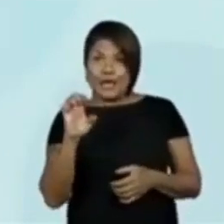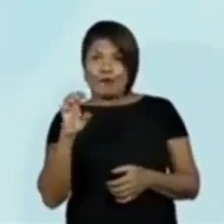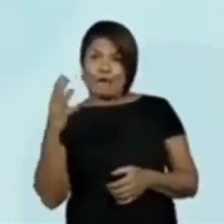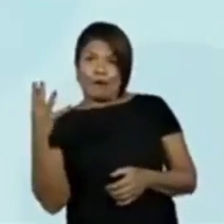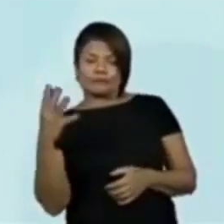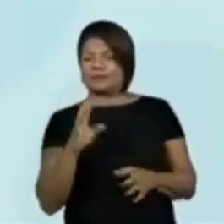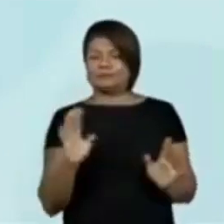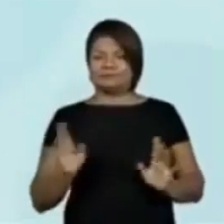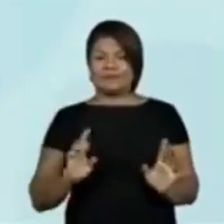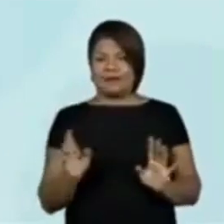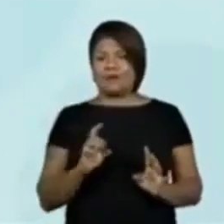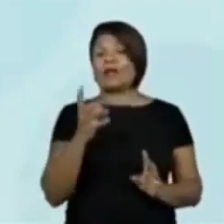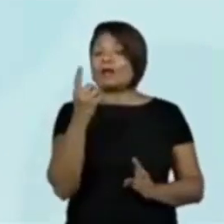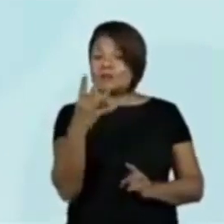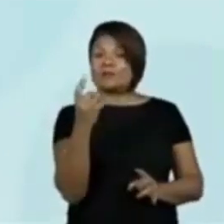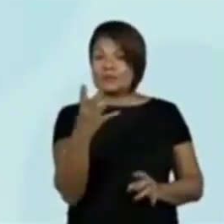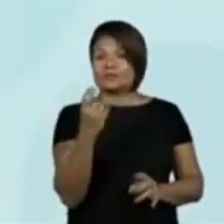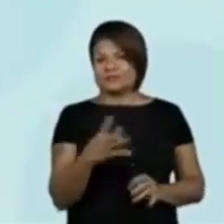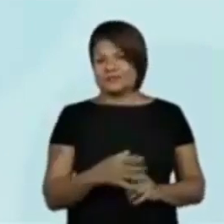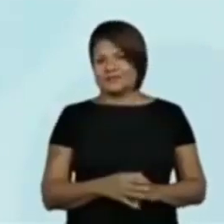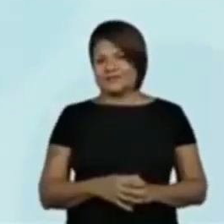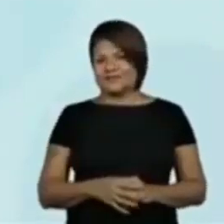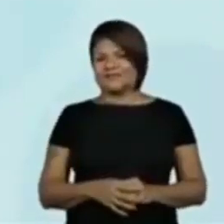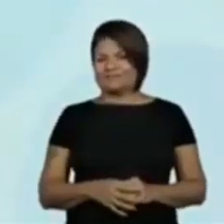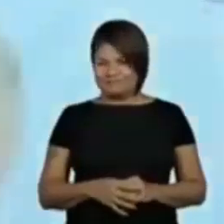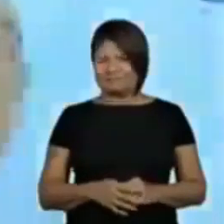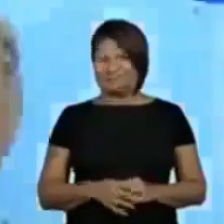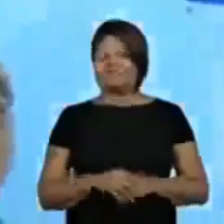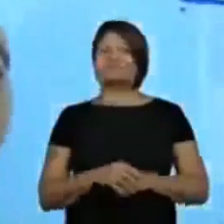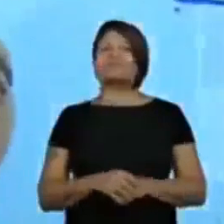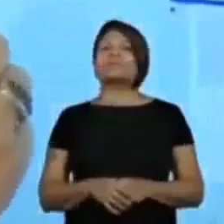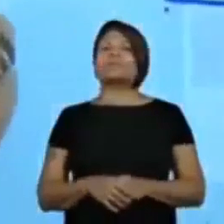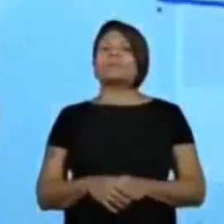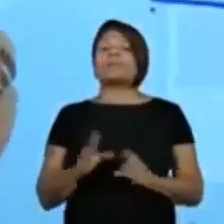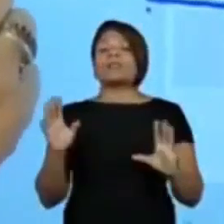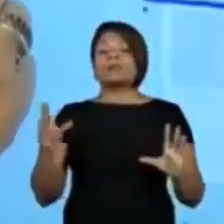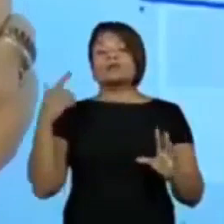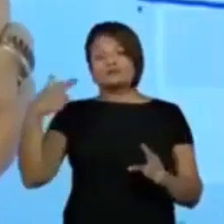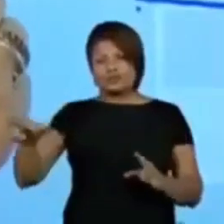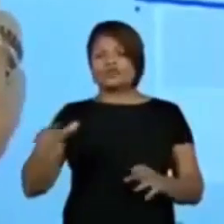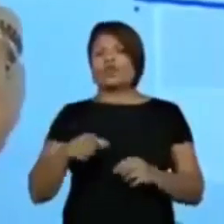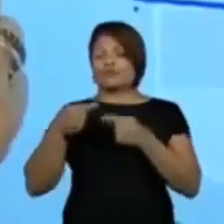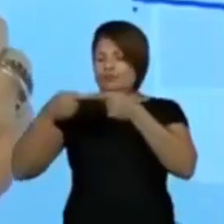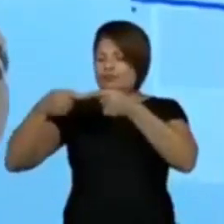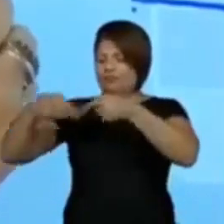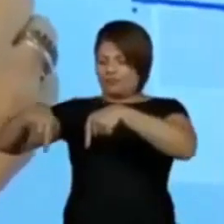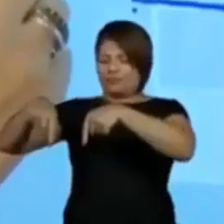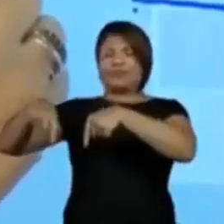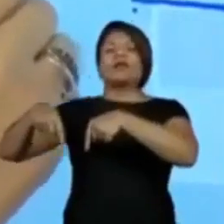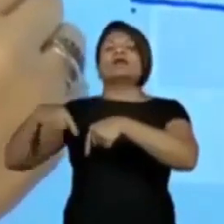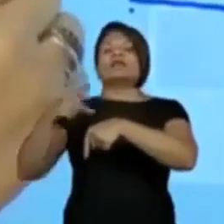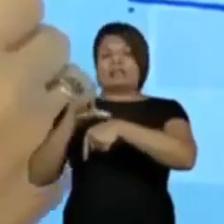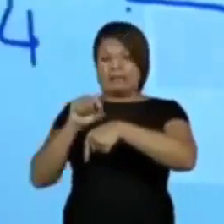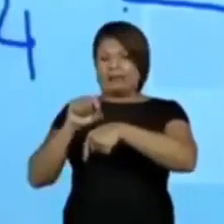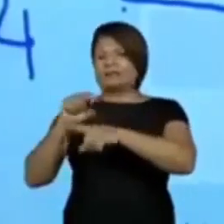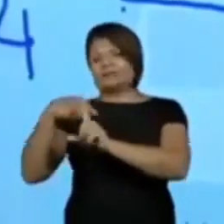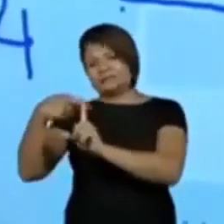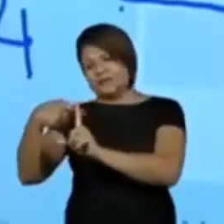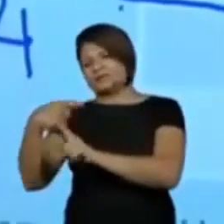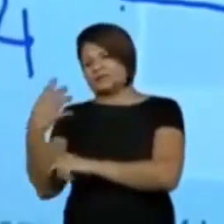mas 14. Ele foge um pouquinho dos padrões. E aqui, novamente, 10 mais